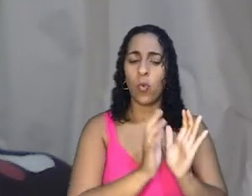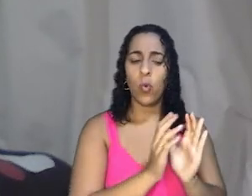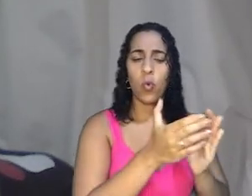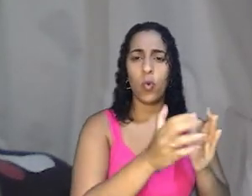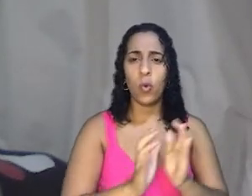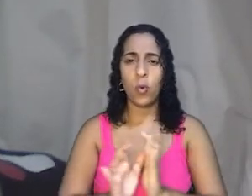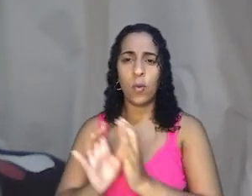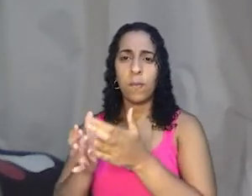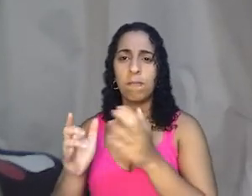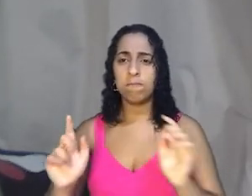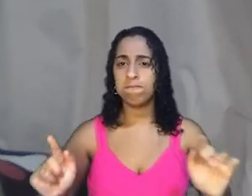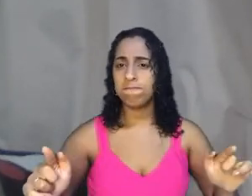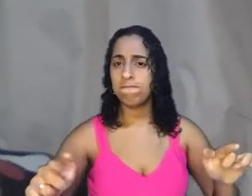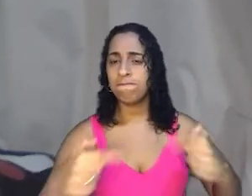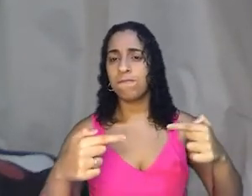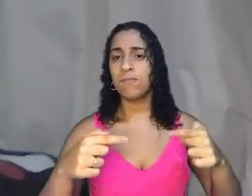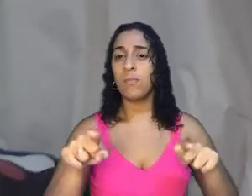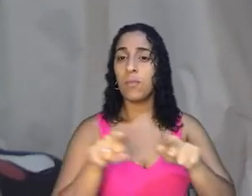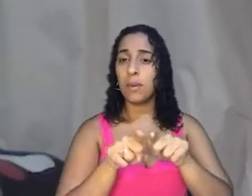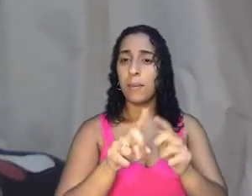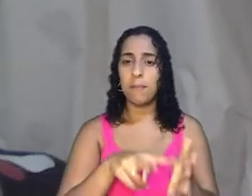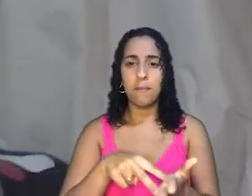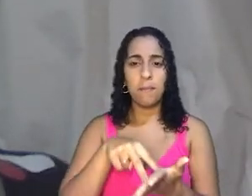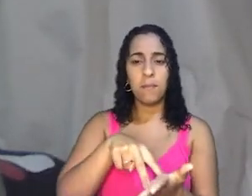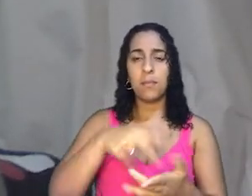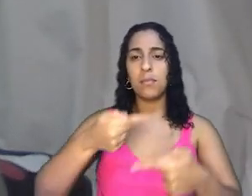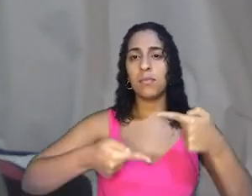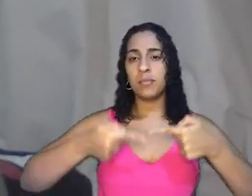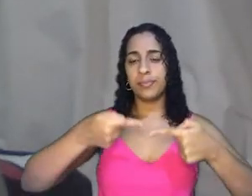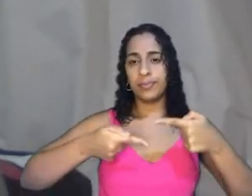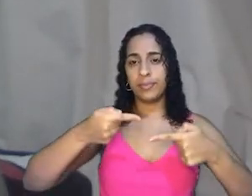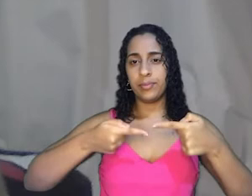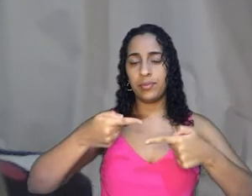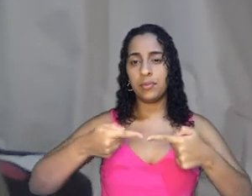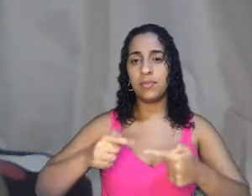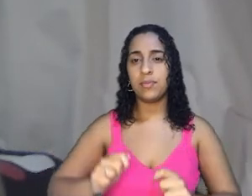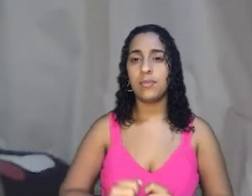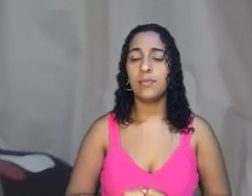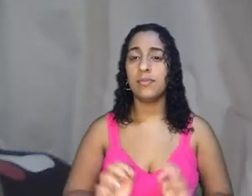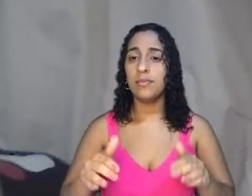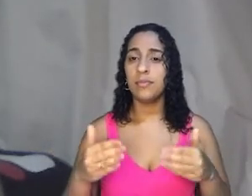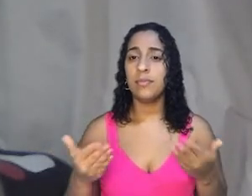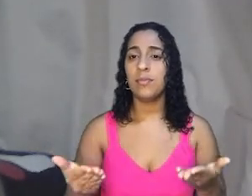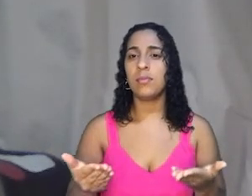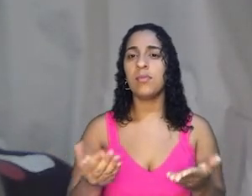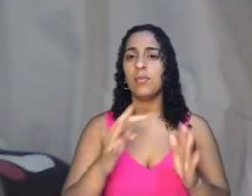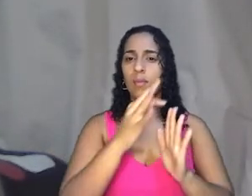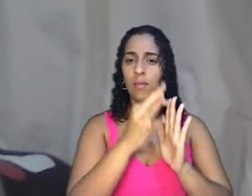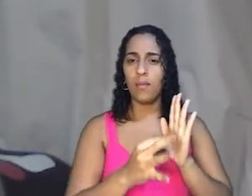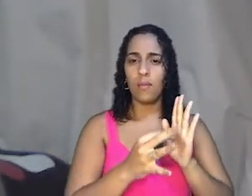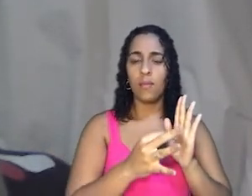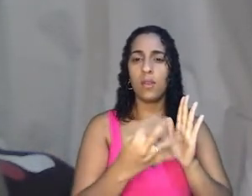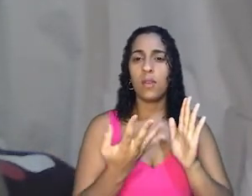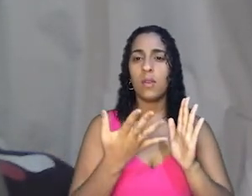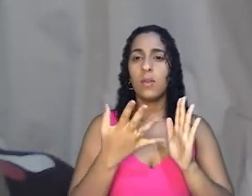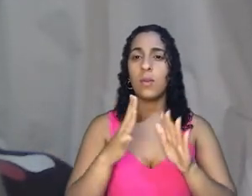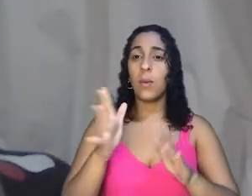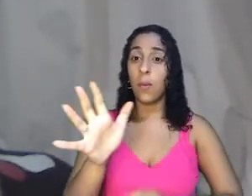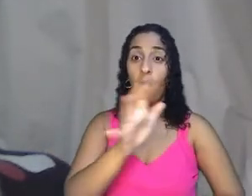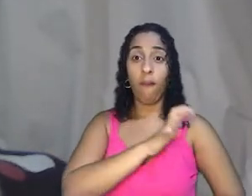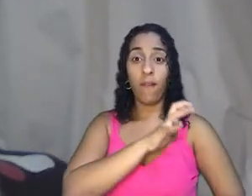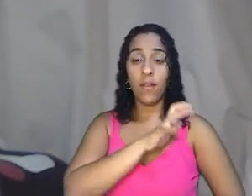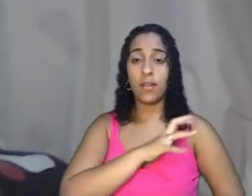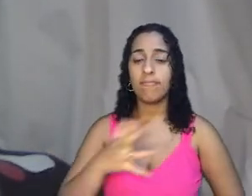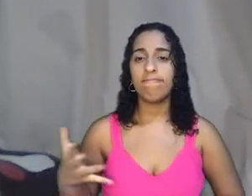entre a posicionamentos políticos é então assim o texto é best bastante